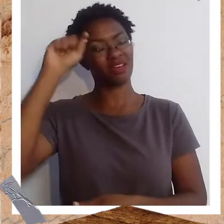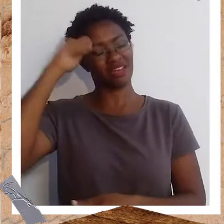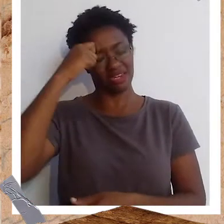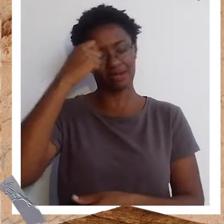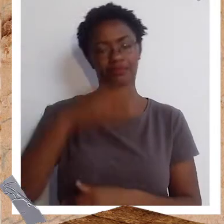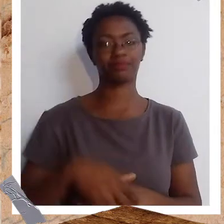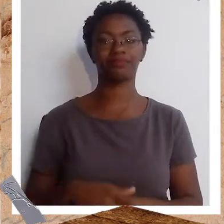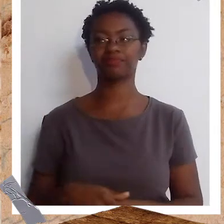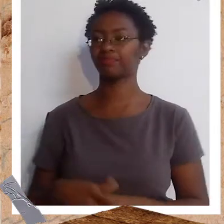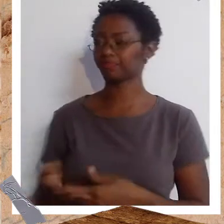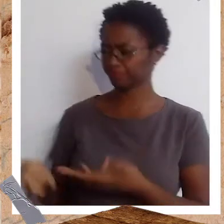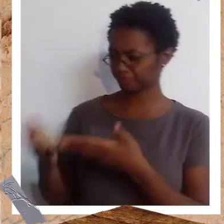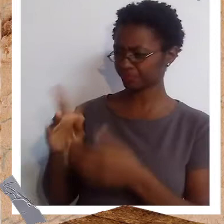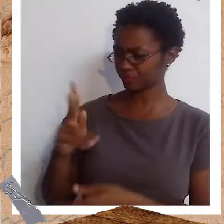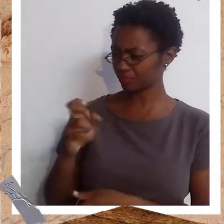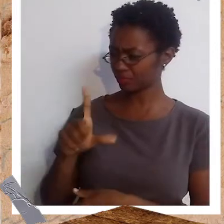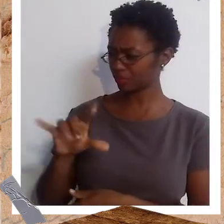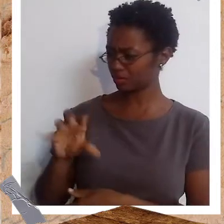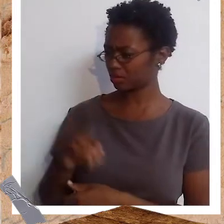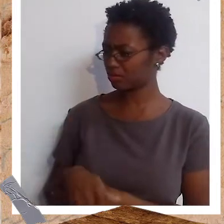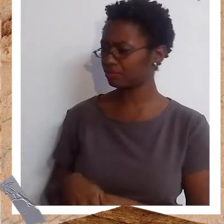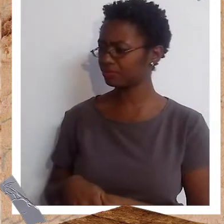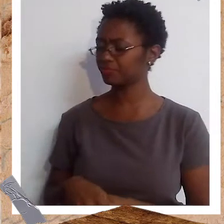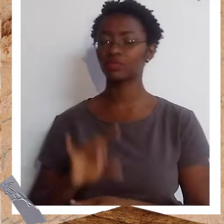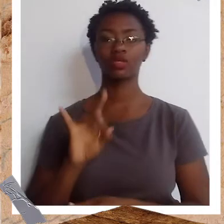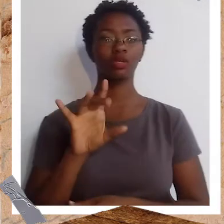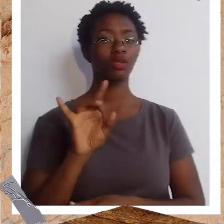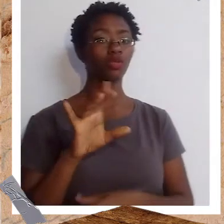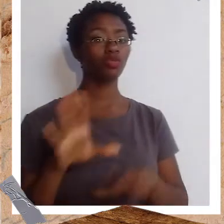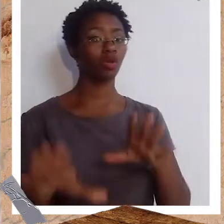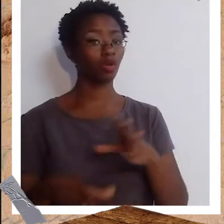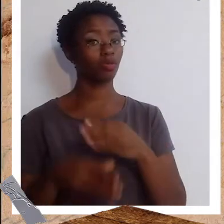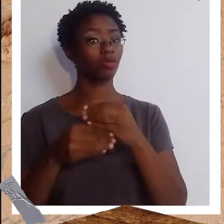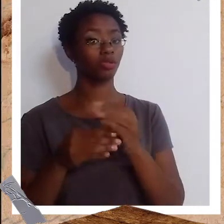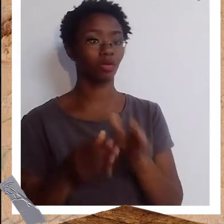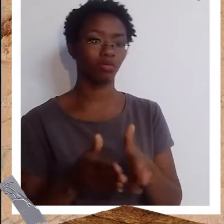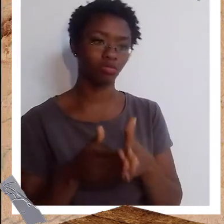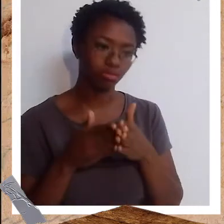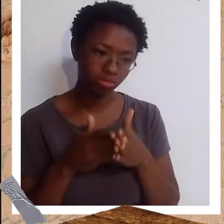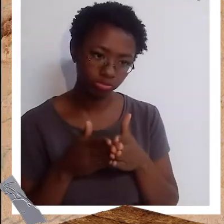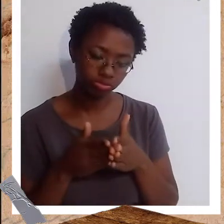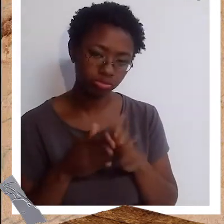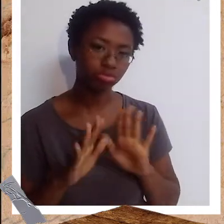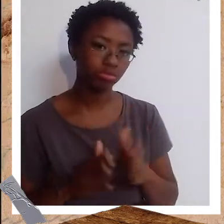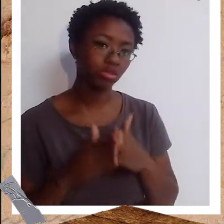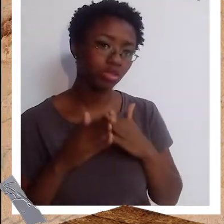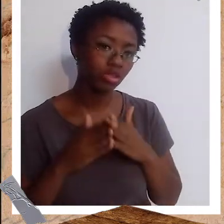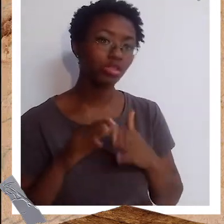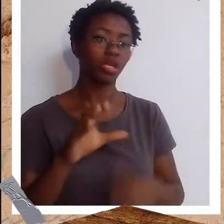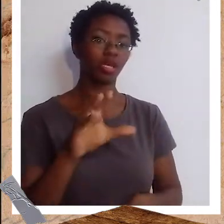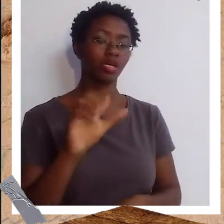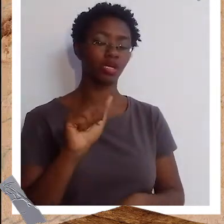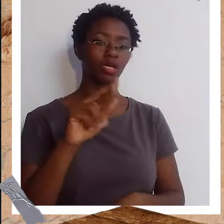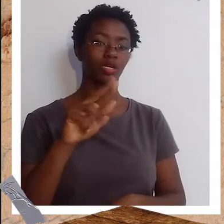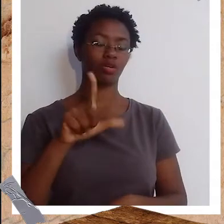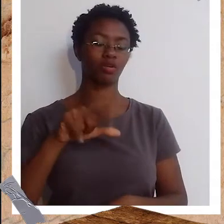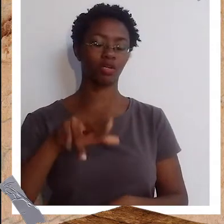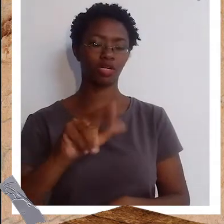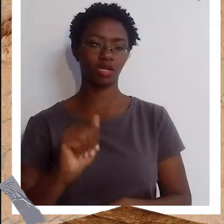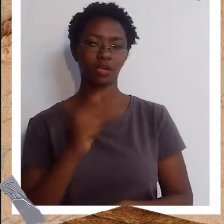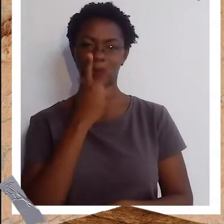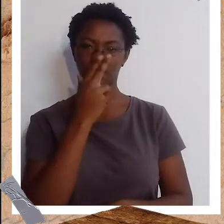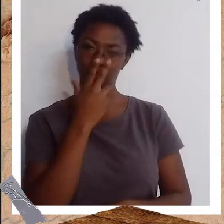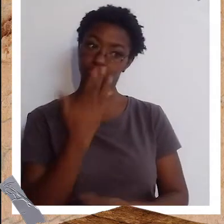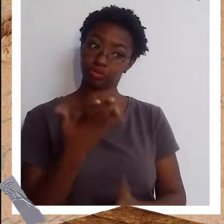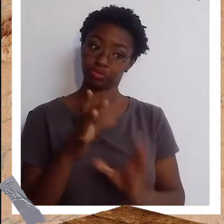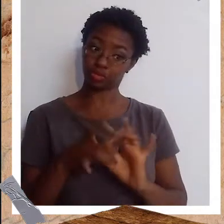Hélio? Eu só complementar e pedir a licença, porque eu acho que Carolina responde isso de algum modo, e se vocês me permitem,